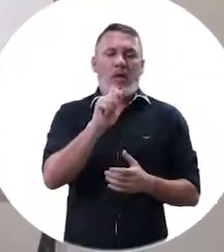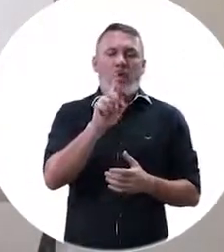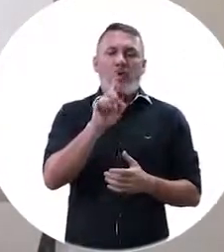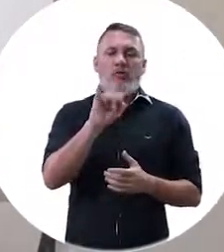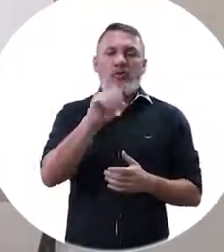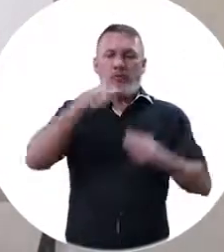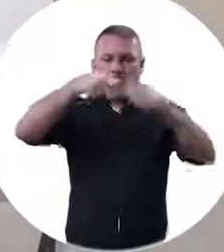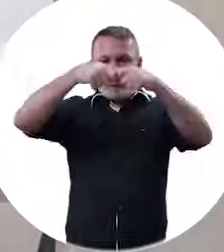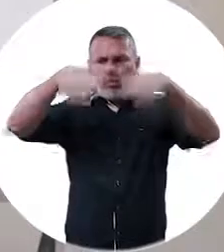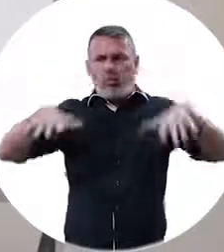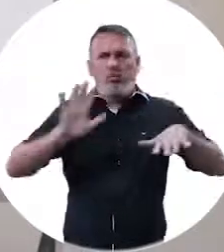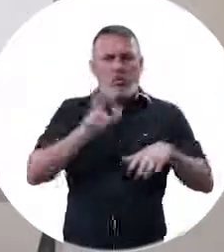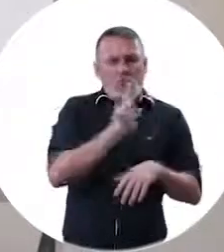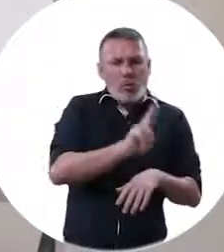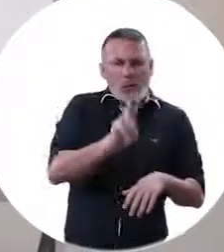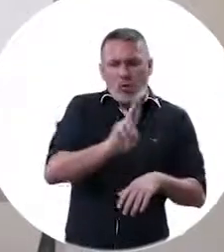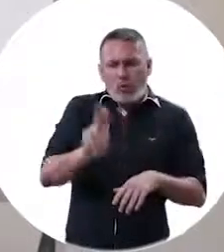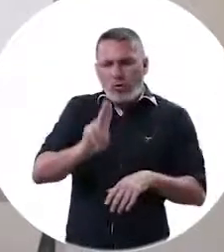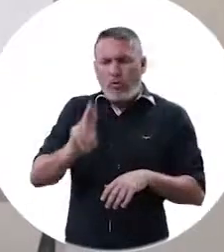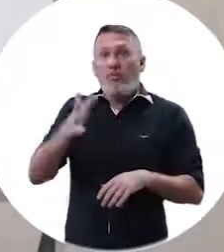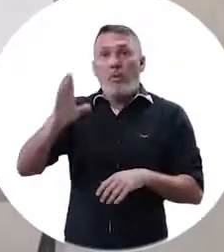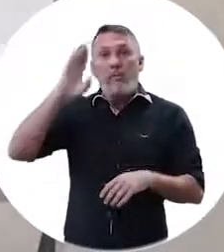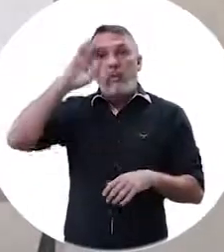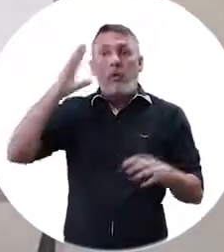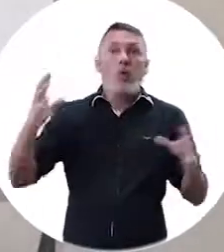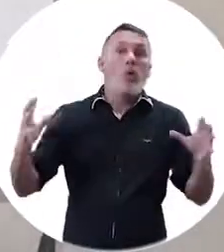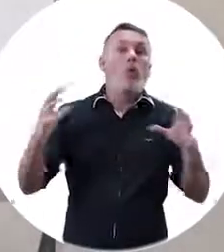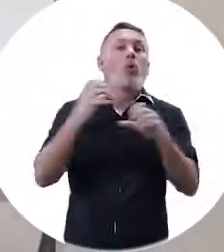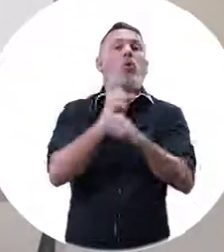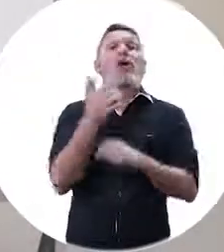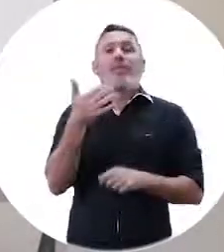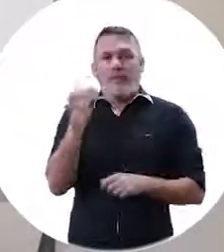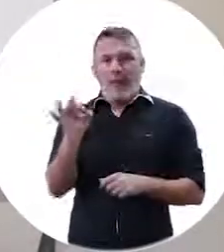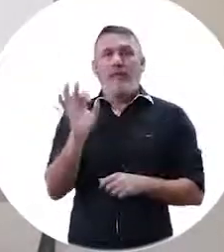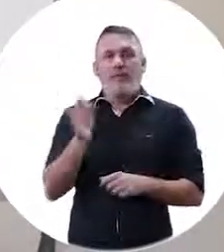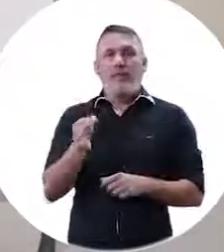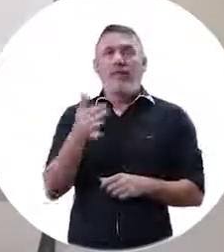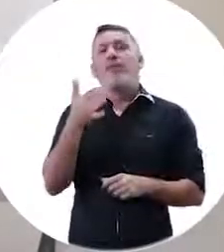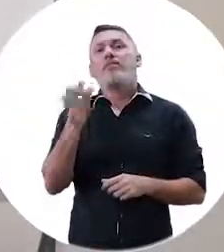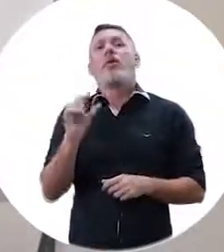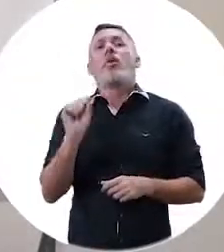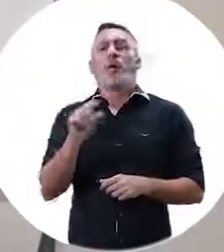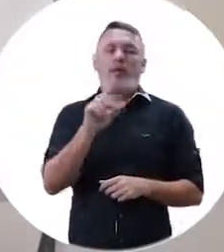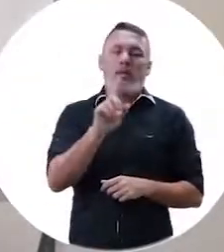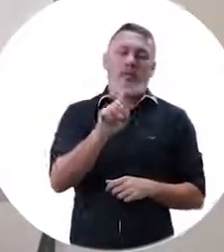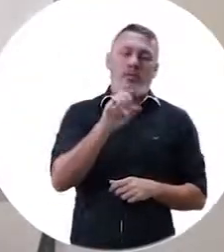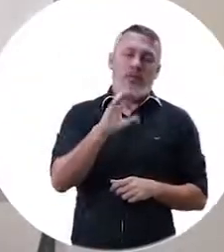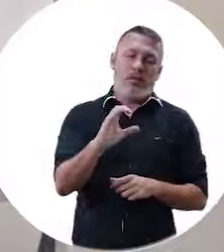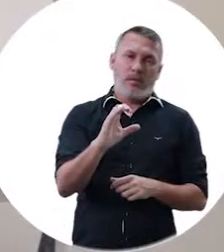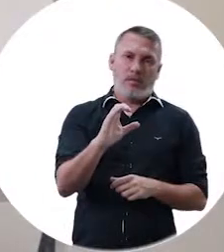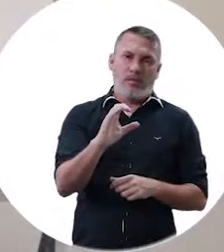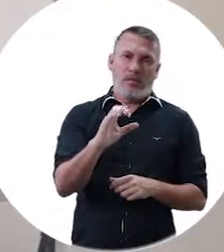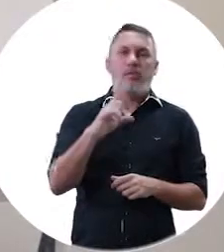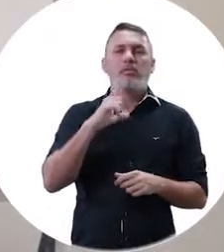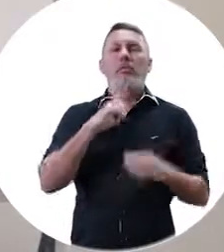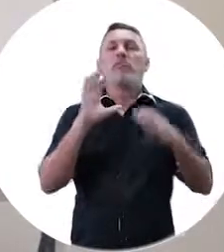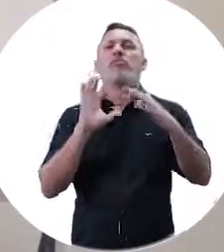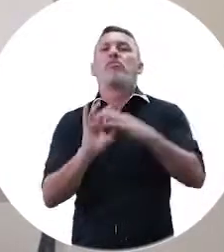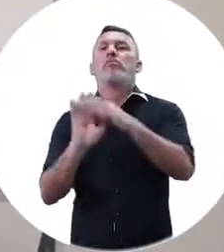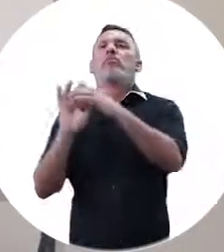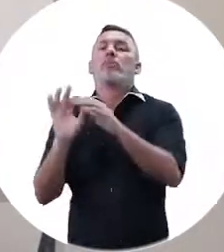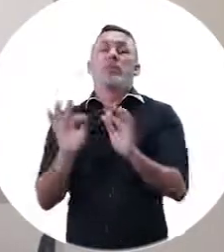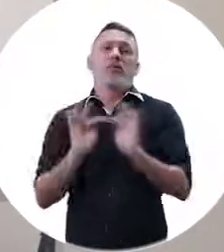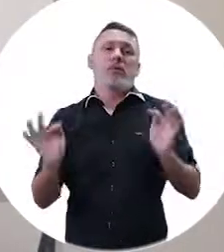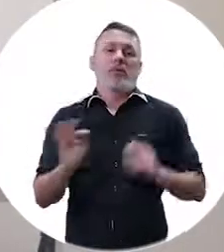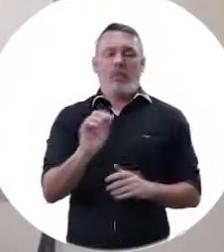Dados os nomes dos radicais, cadeia principal. Prefixo de 10 carbonos, DEC. Somente ligação